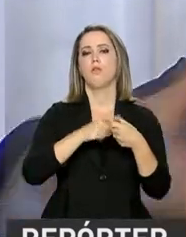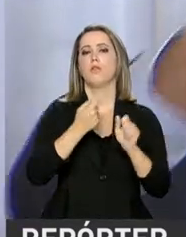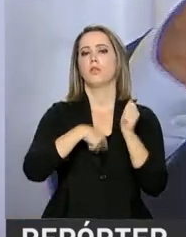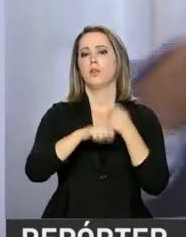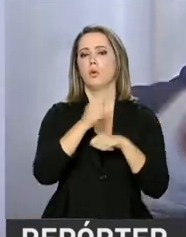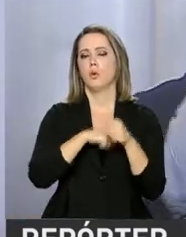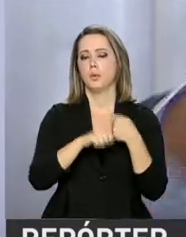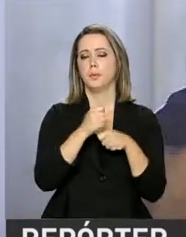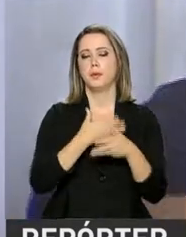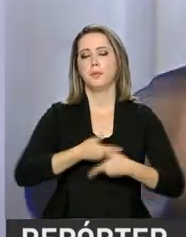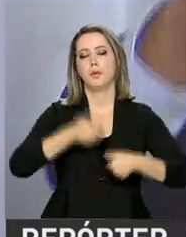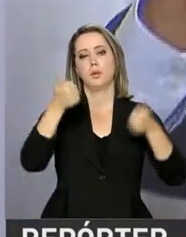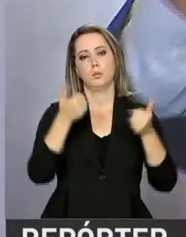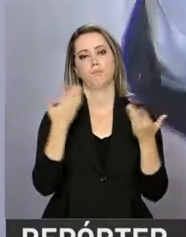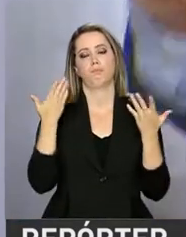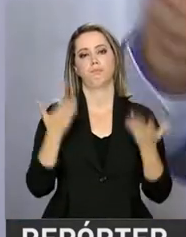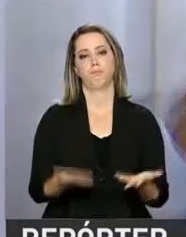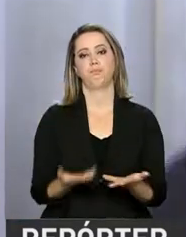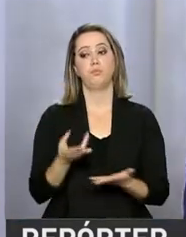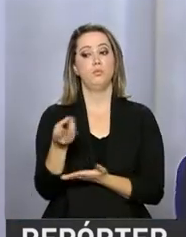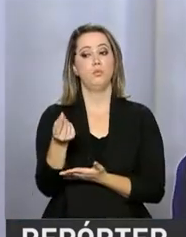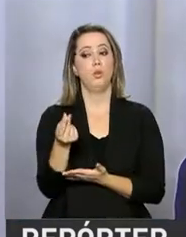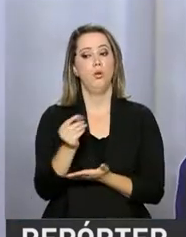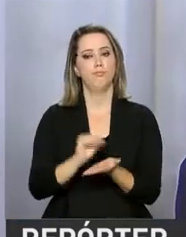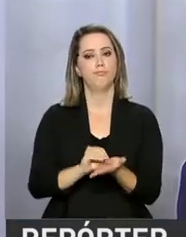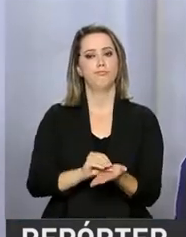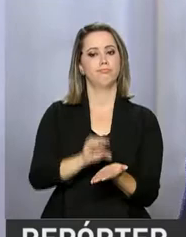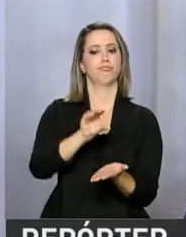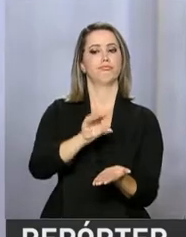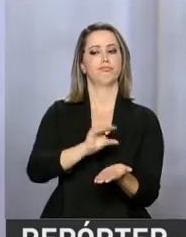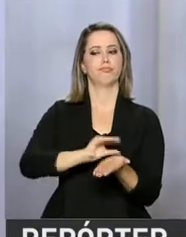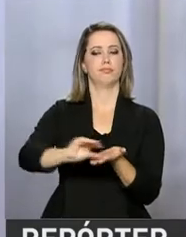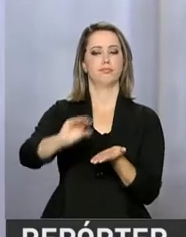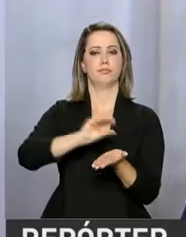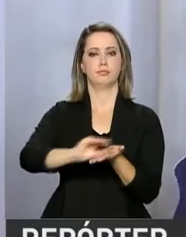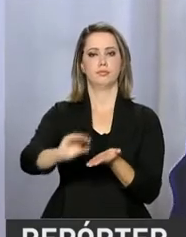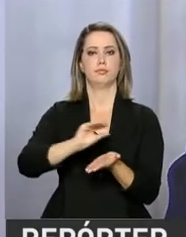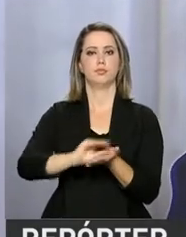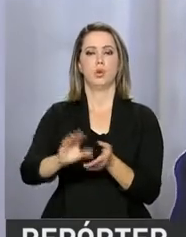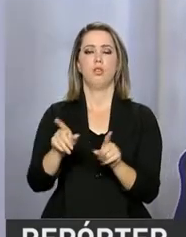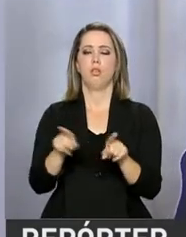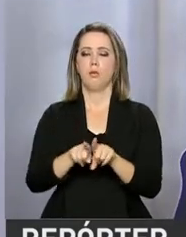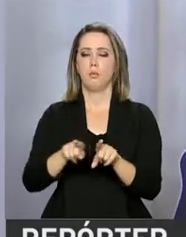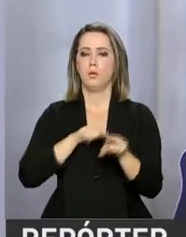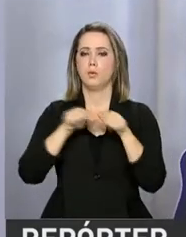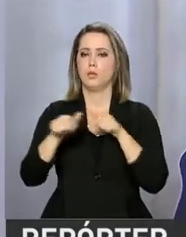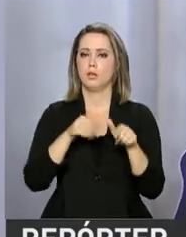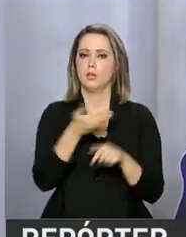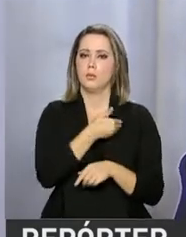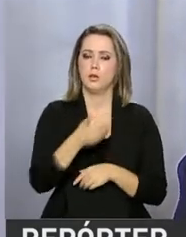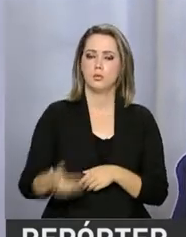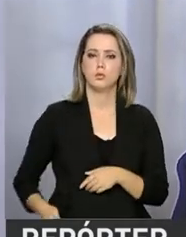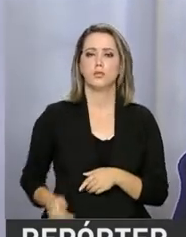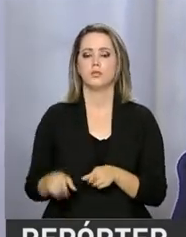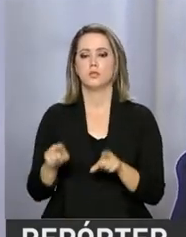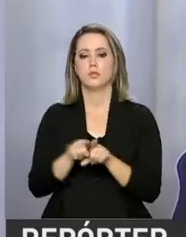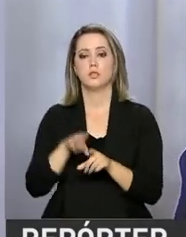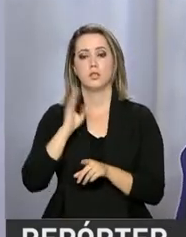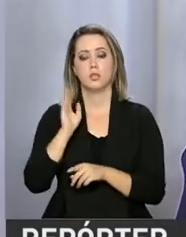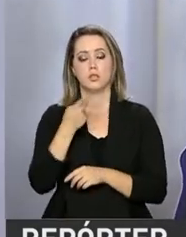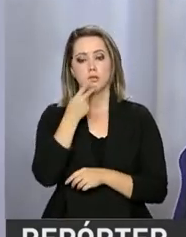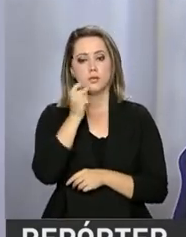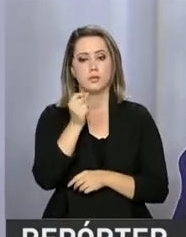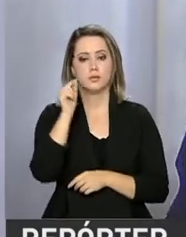esses recursos e na muitos aqui